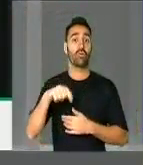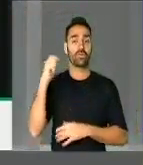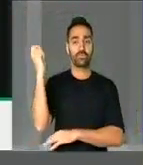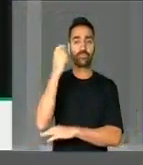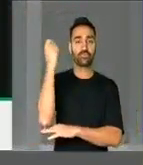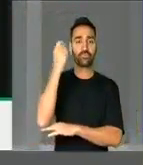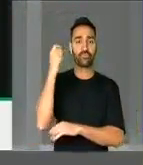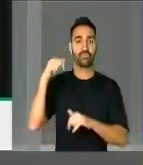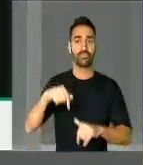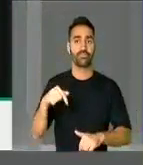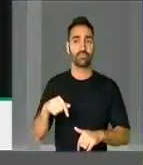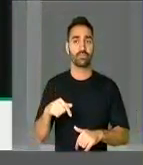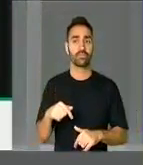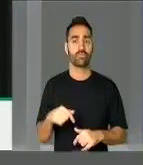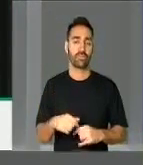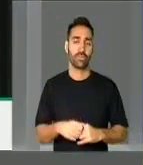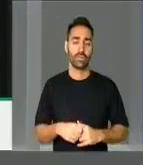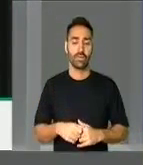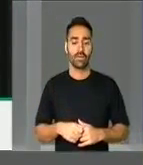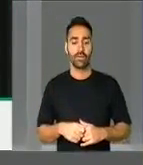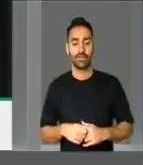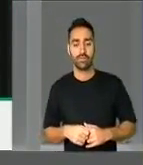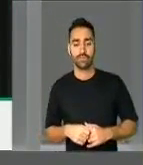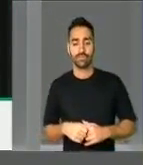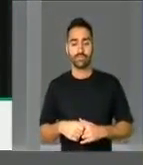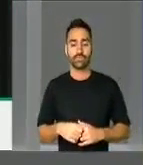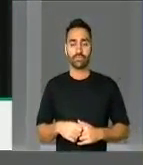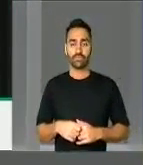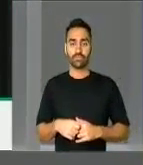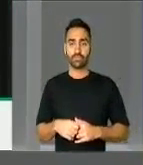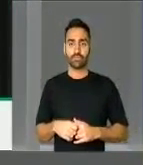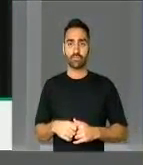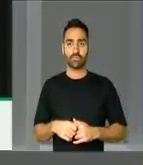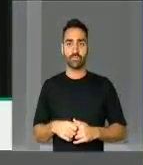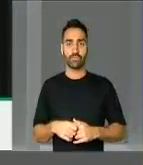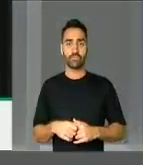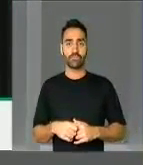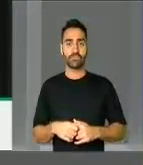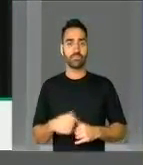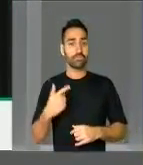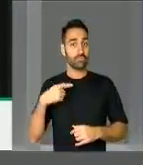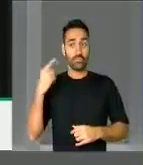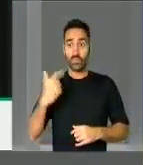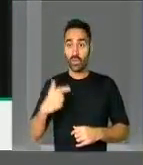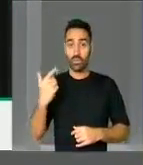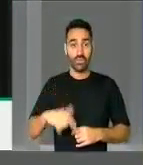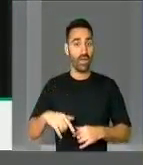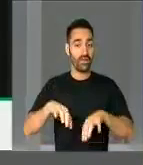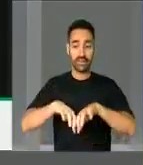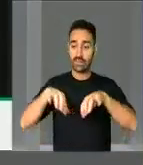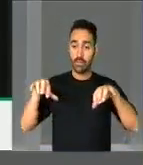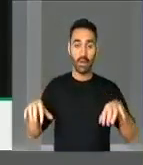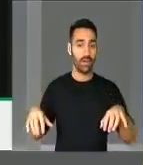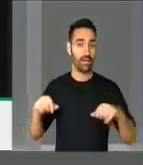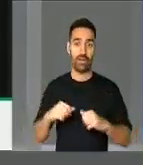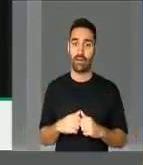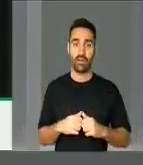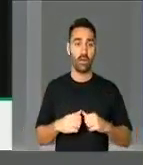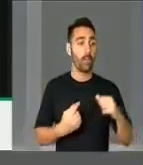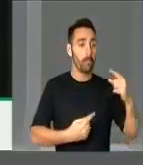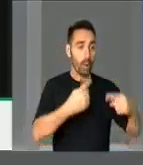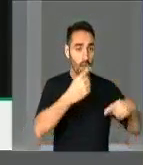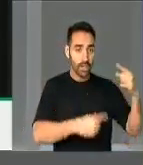Essa é conversa para boi dormir, senhores deputados. Não existe a separação da política